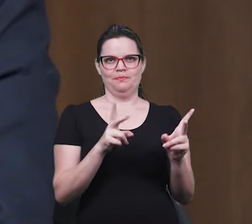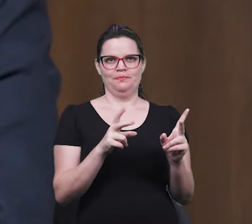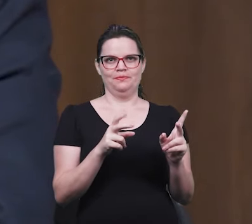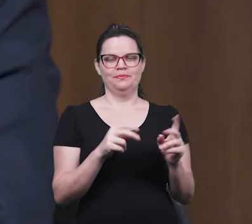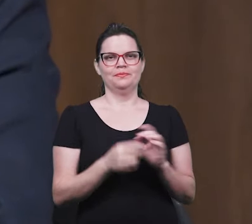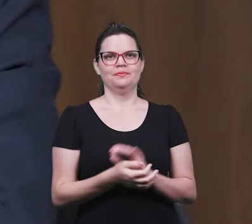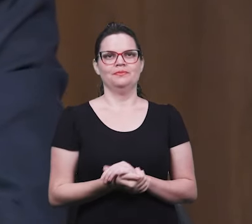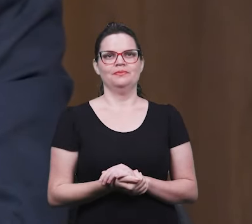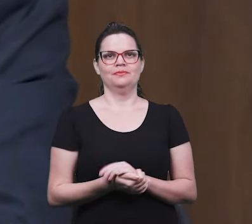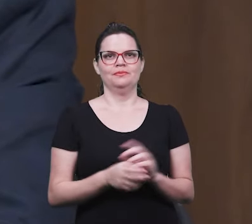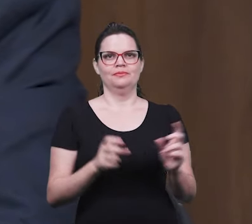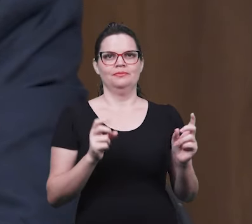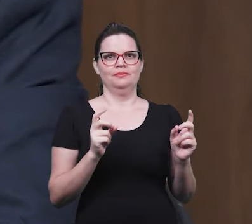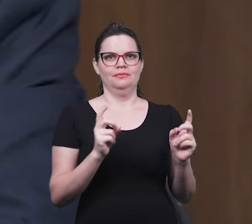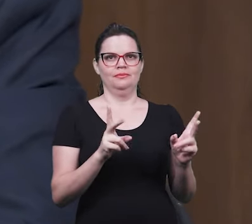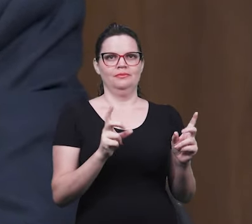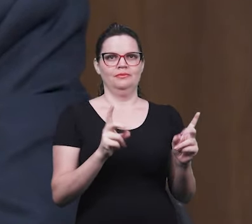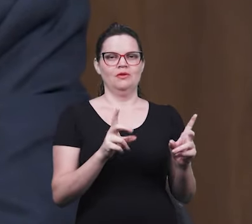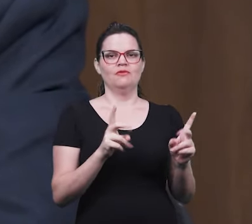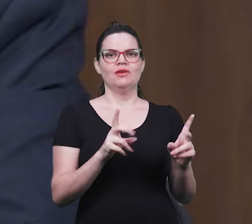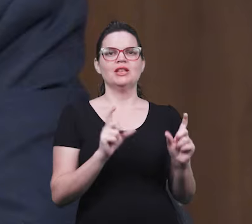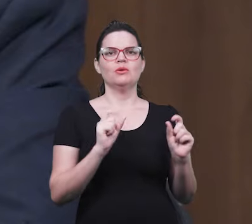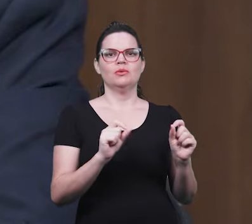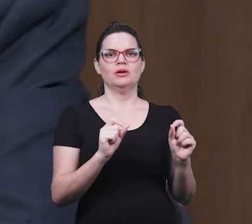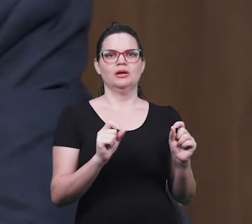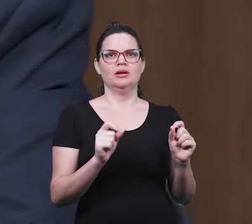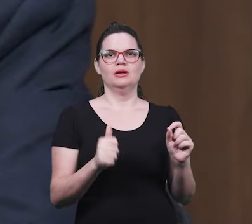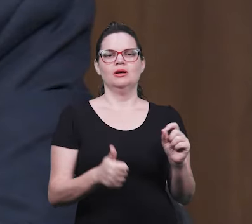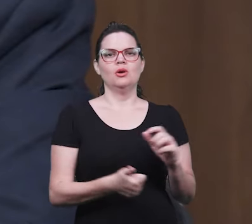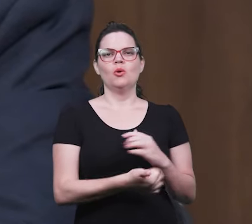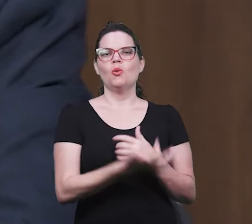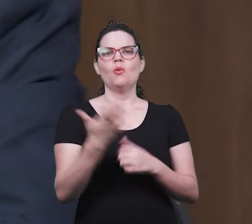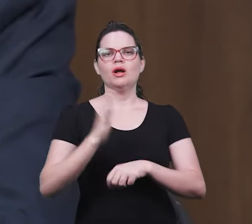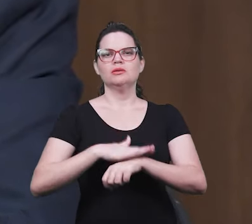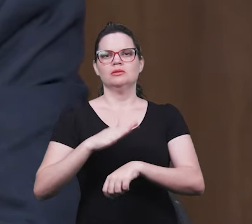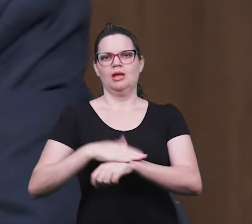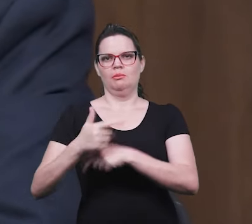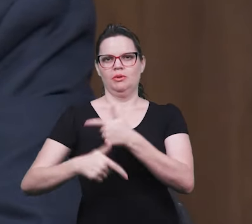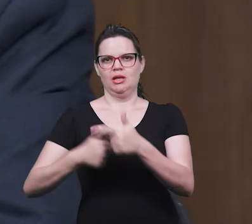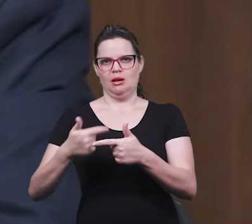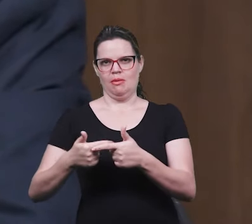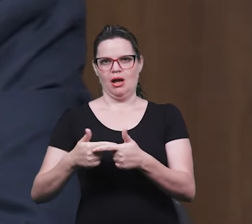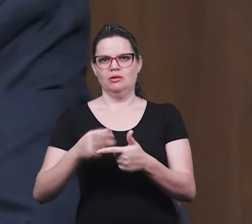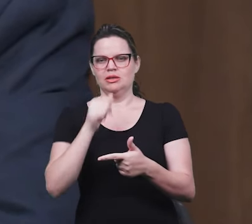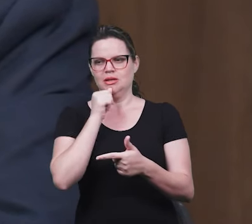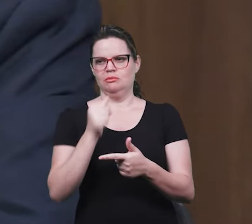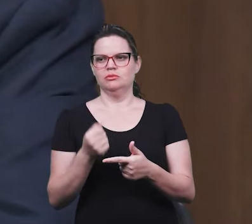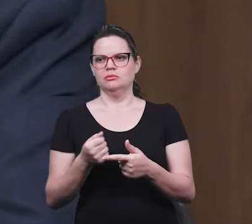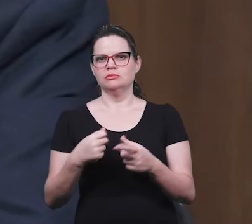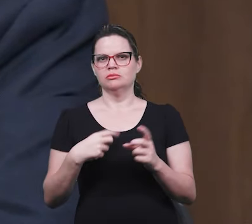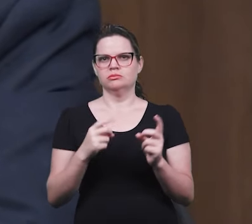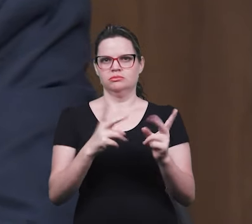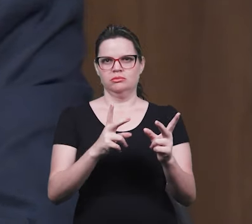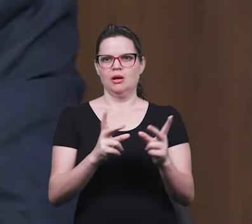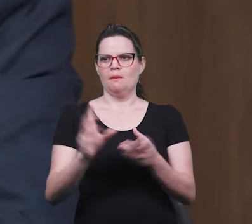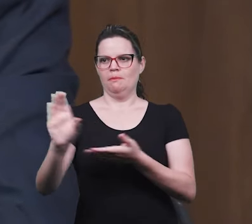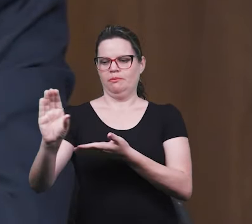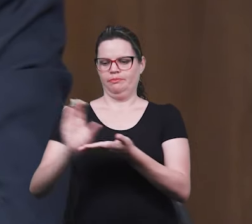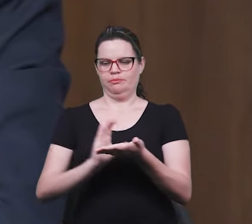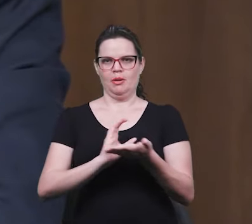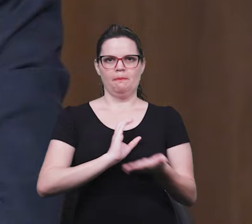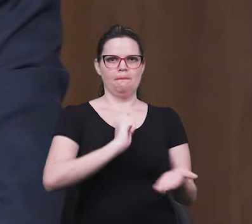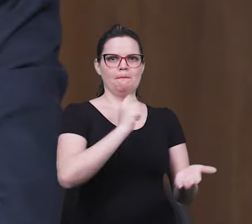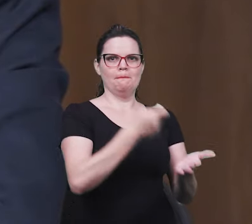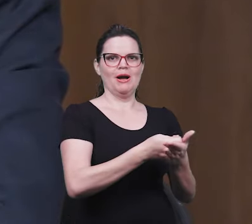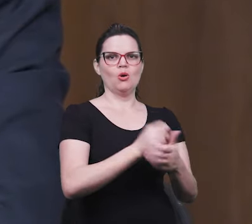especial nisso. Vendeu o tempo dele de trabalho, de FGTS e tal. Pegou o dinheiro, pagou meu cursinho e eu fiz um ano